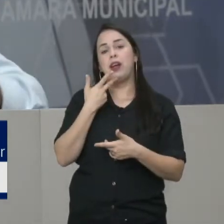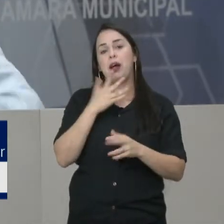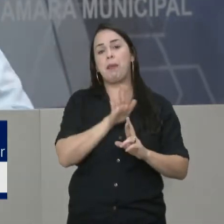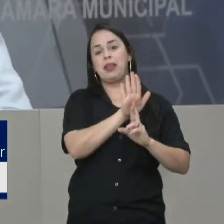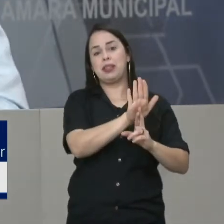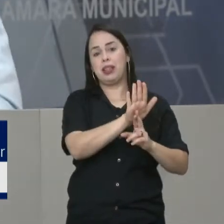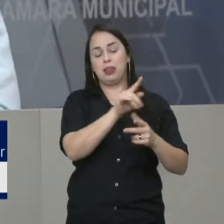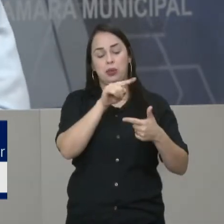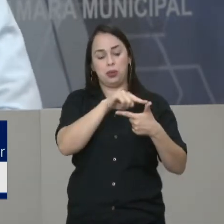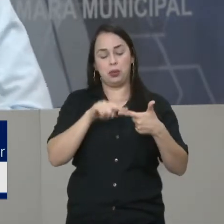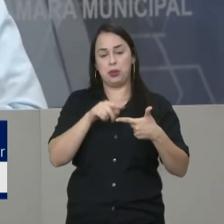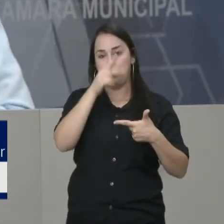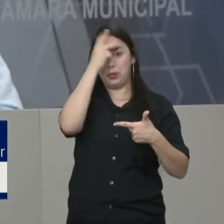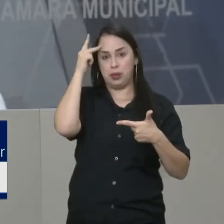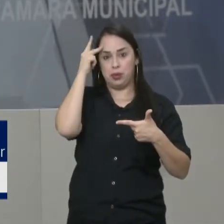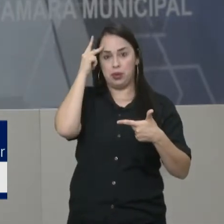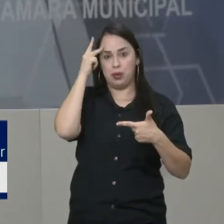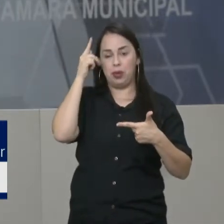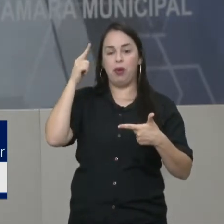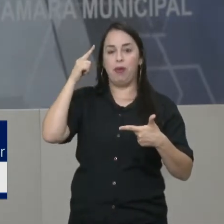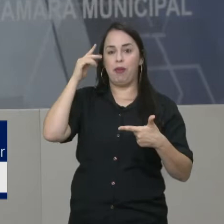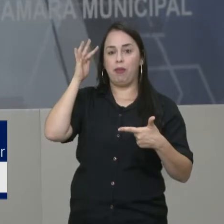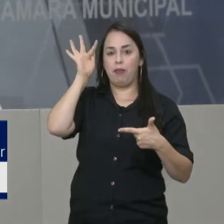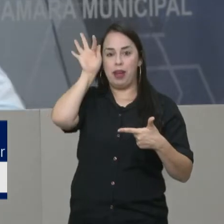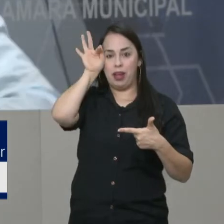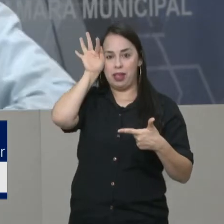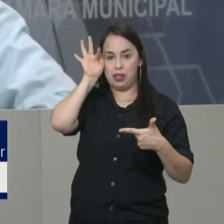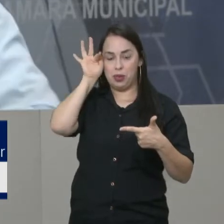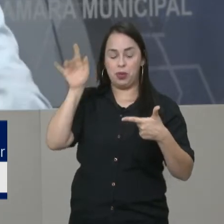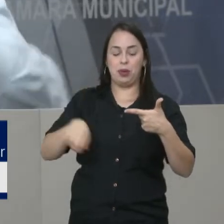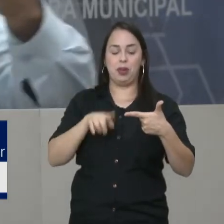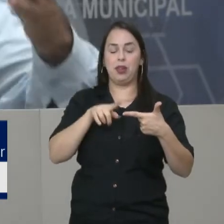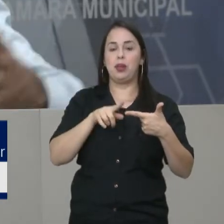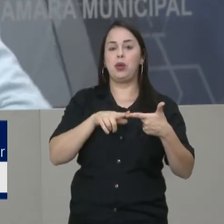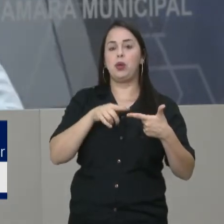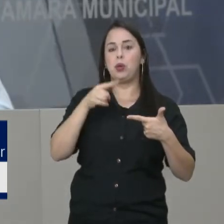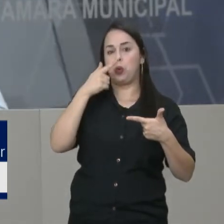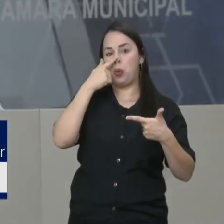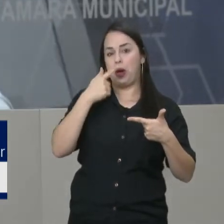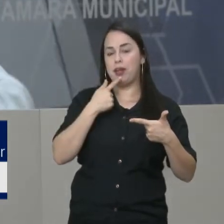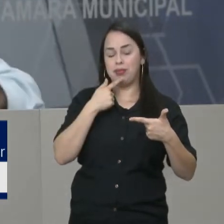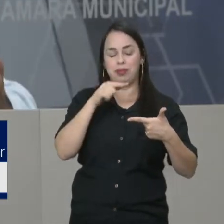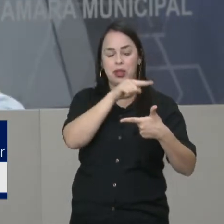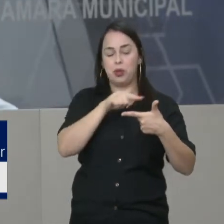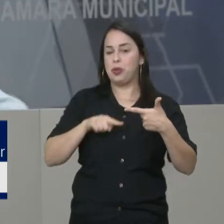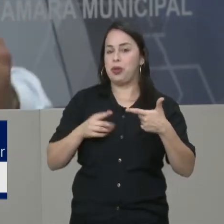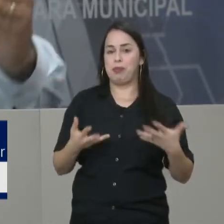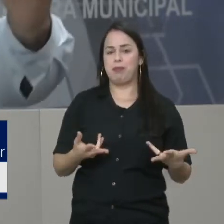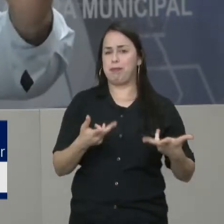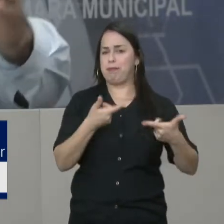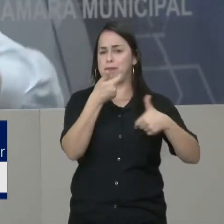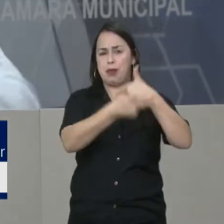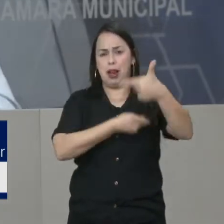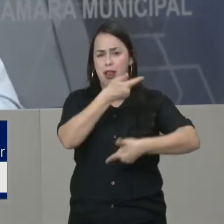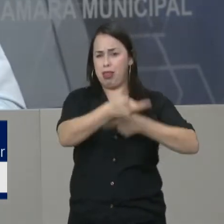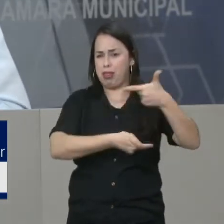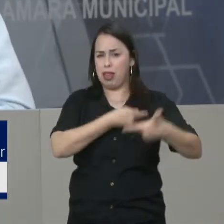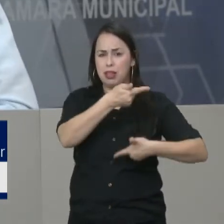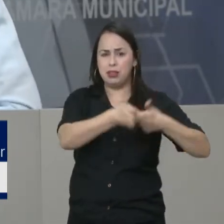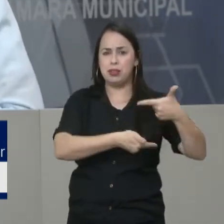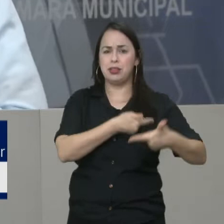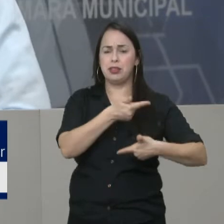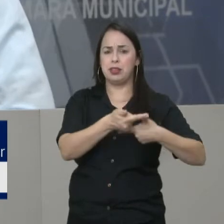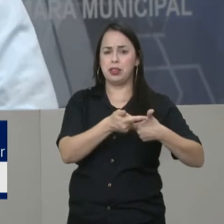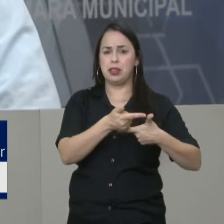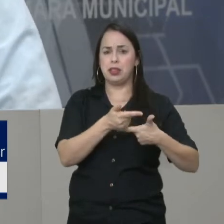Anderson e também o Felício. Essas duas pessoas que capitanearam um trabalho belíssimo, que continua ainda por